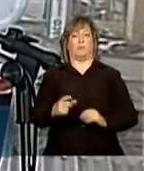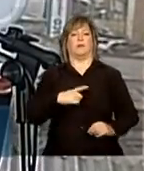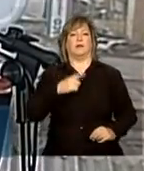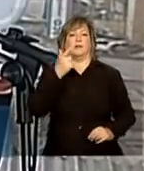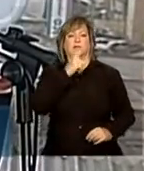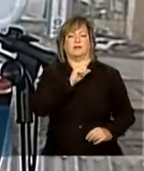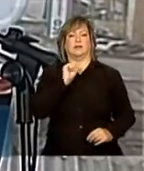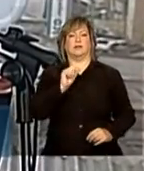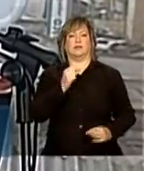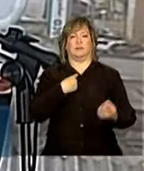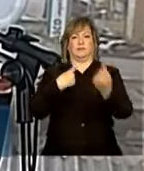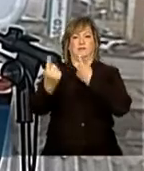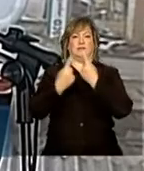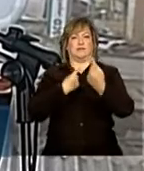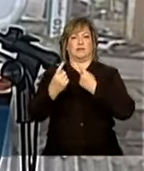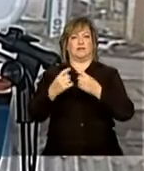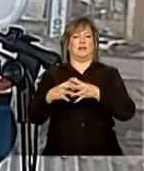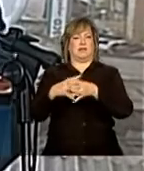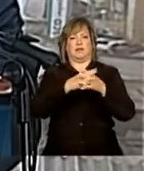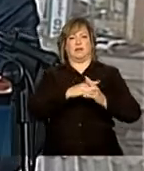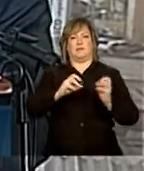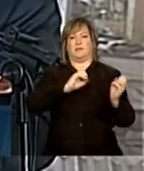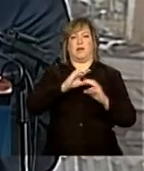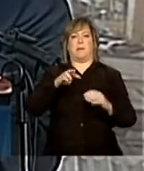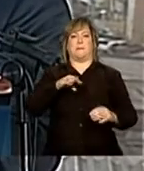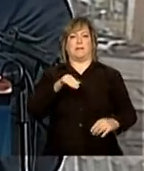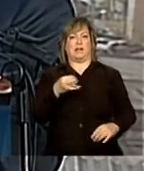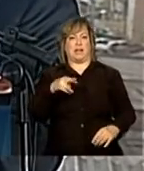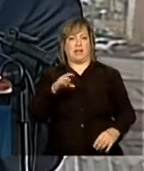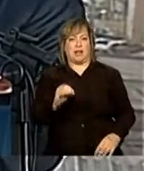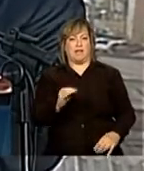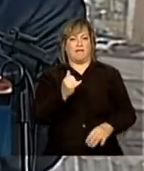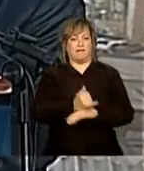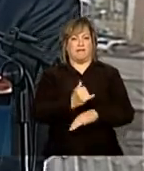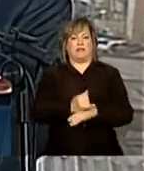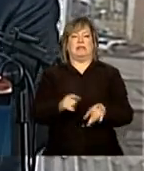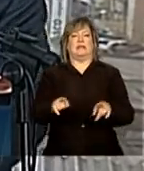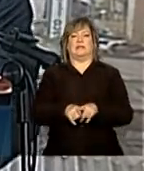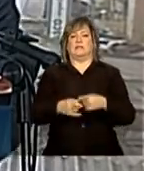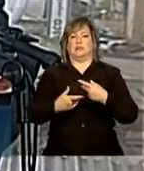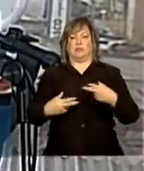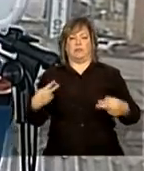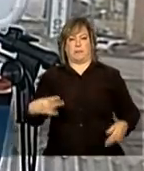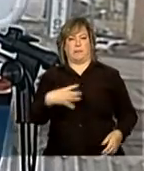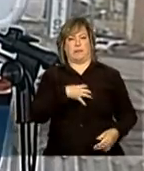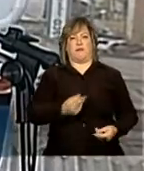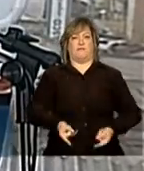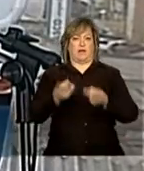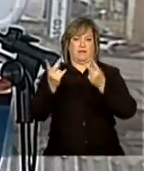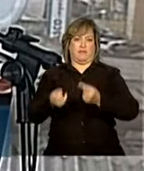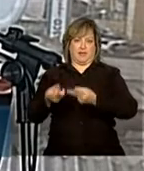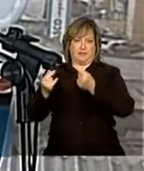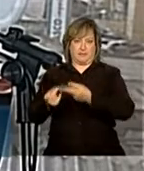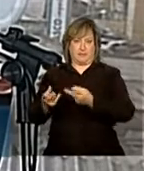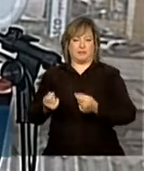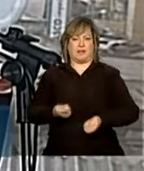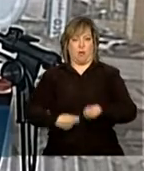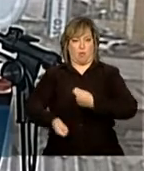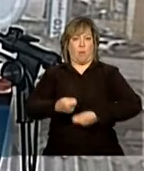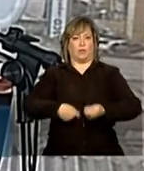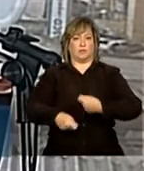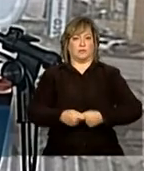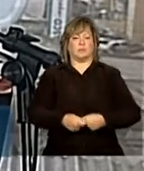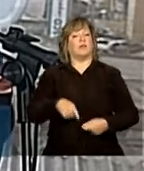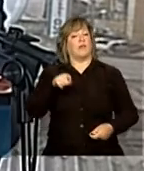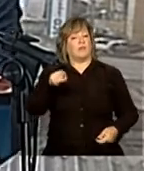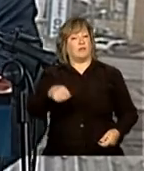concluída, transportando minério de ferro de Catité e grãos do oeste da Bahia para exportar. Vossa Excelência já